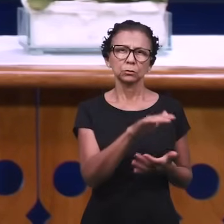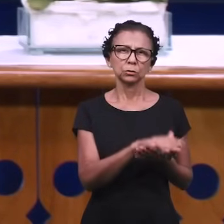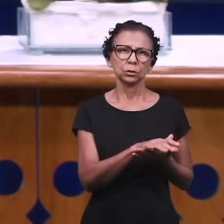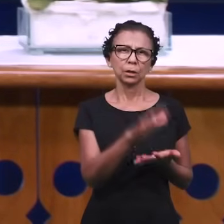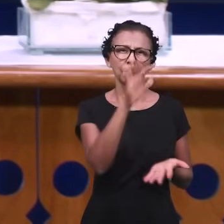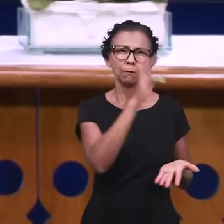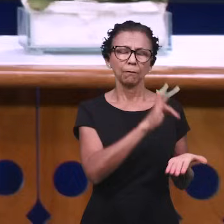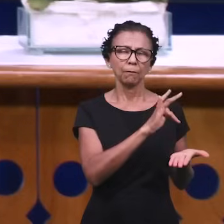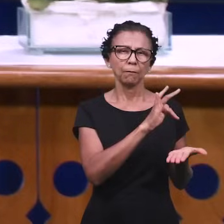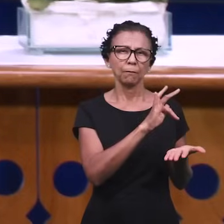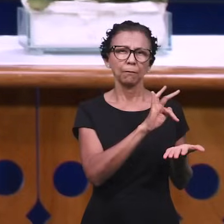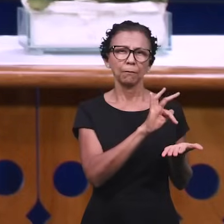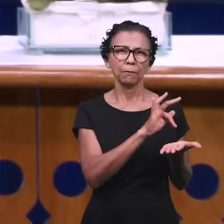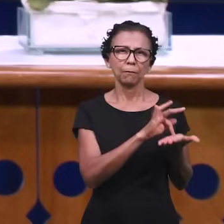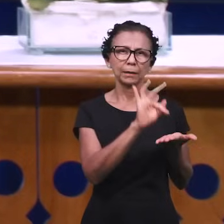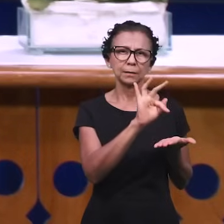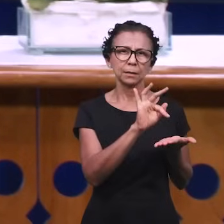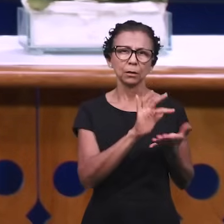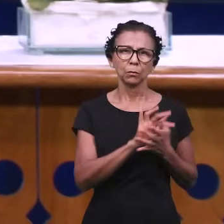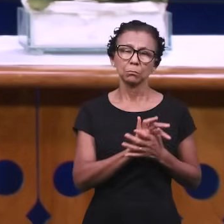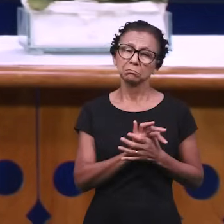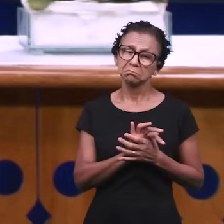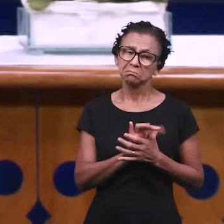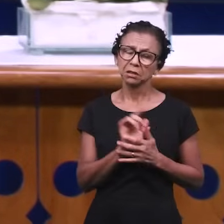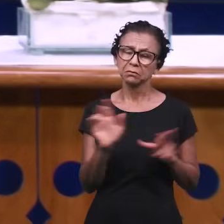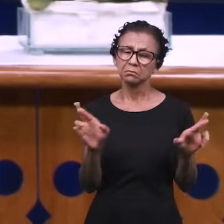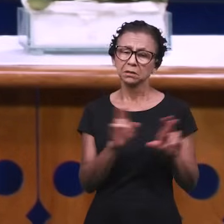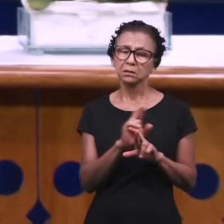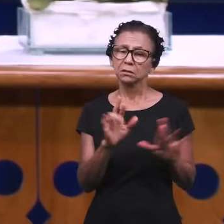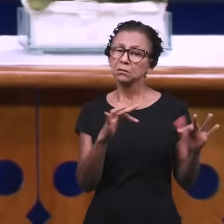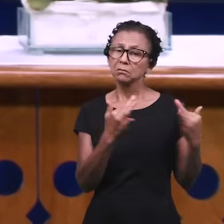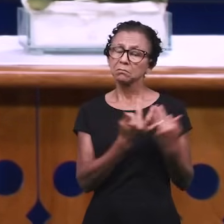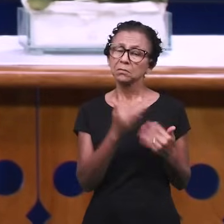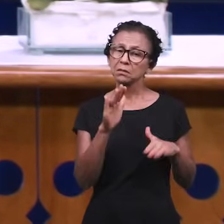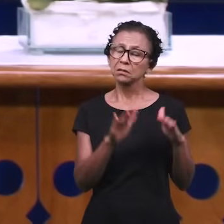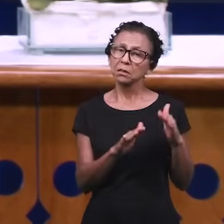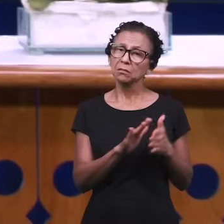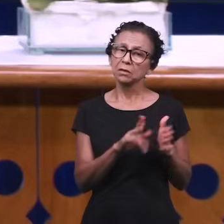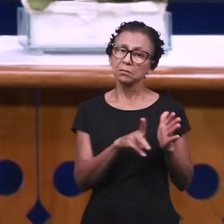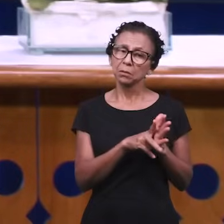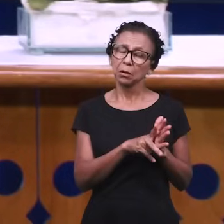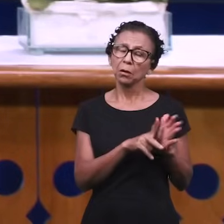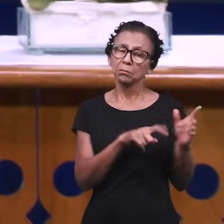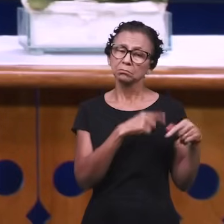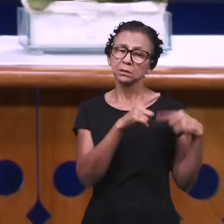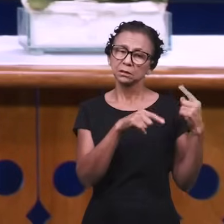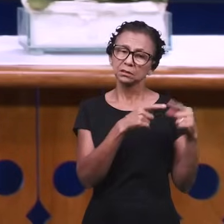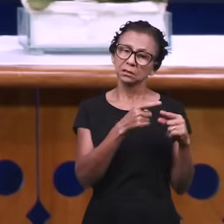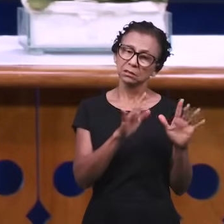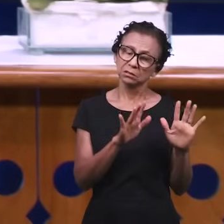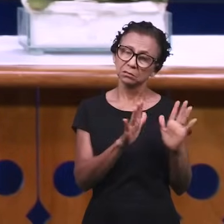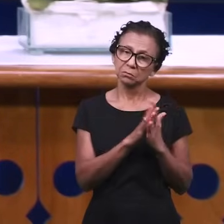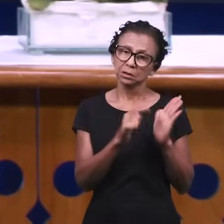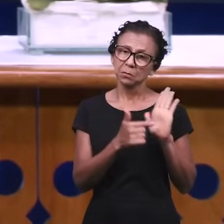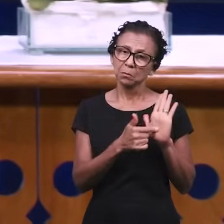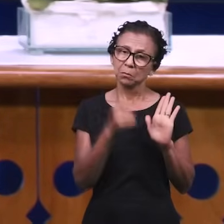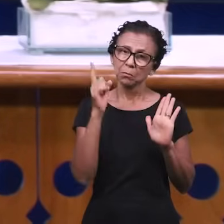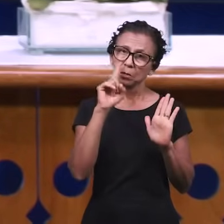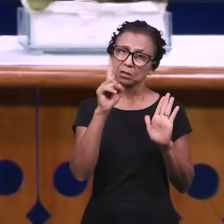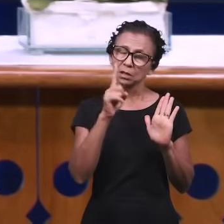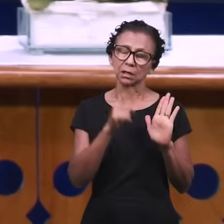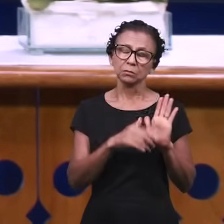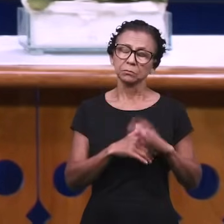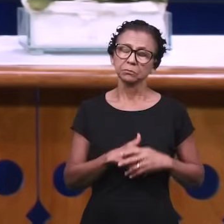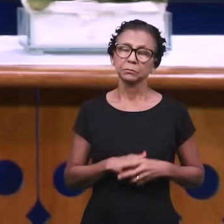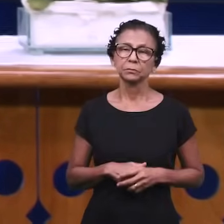relação com a família, podendo ser até de parentesco, mas a palavra não diz